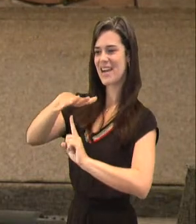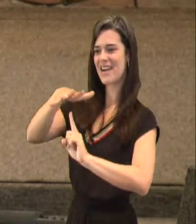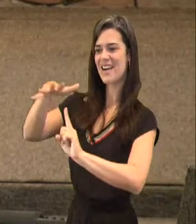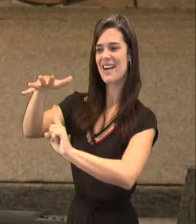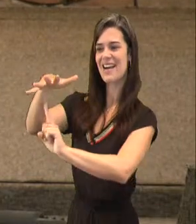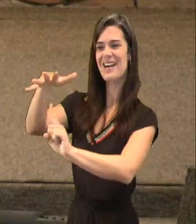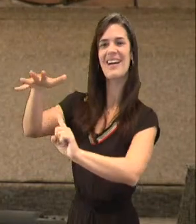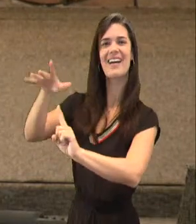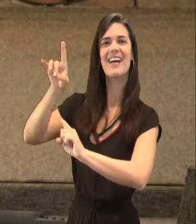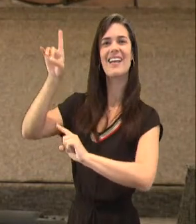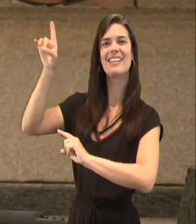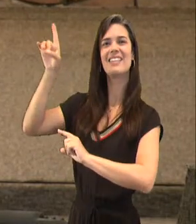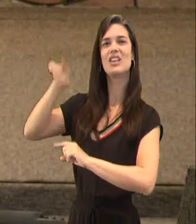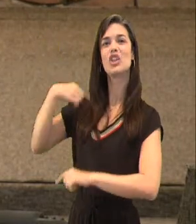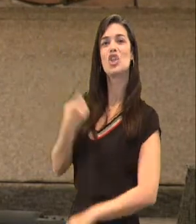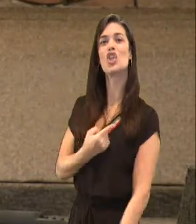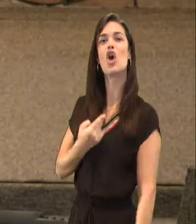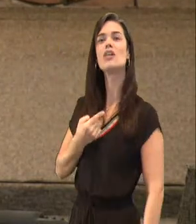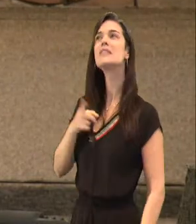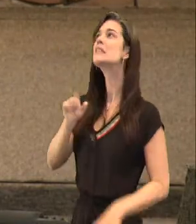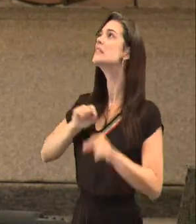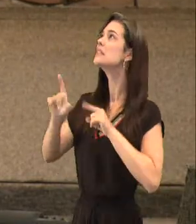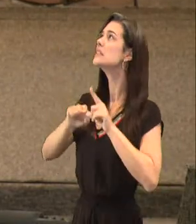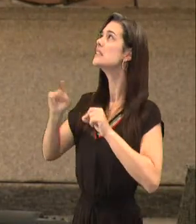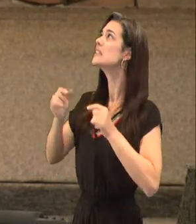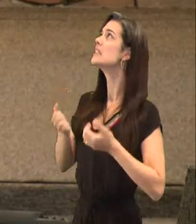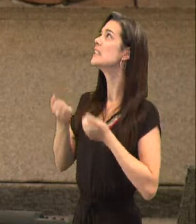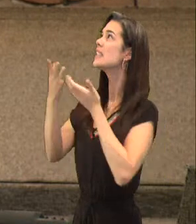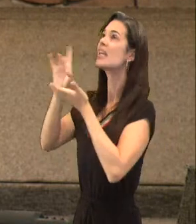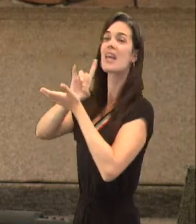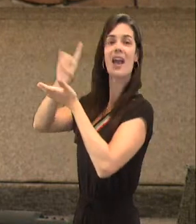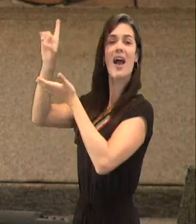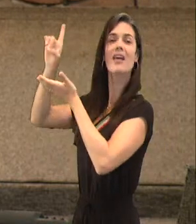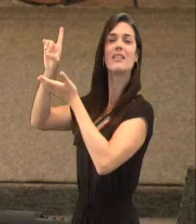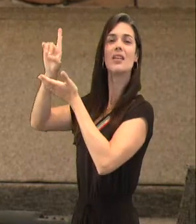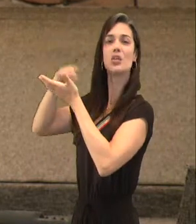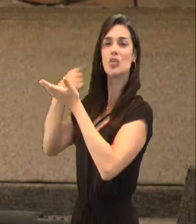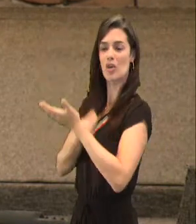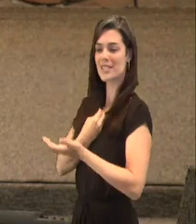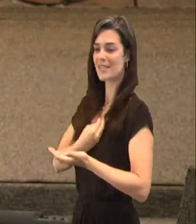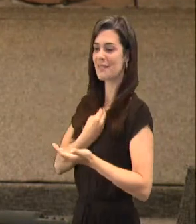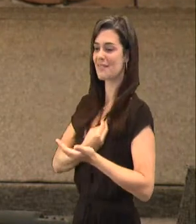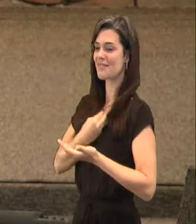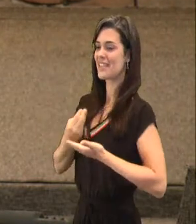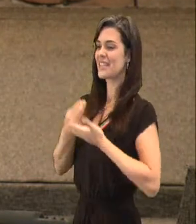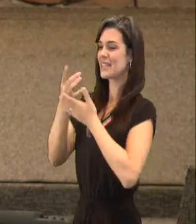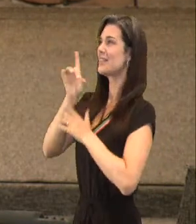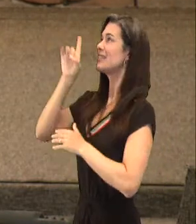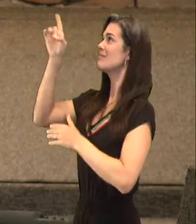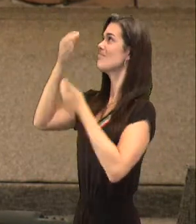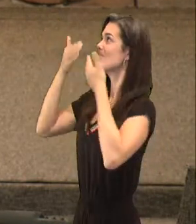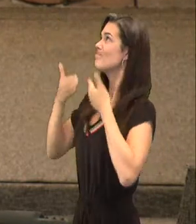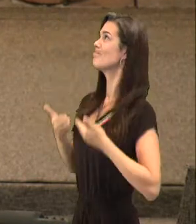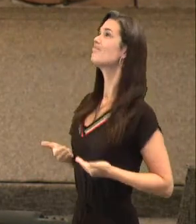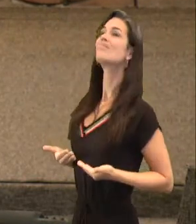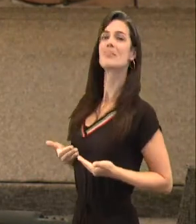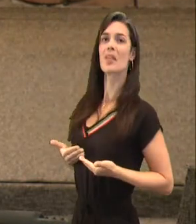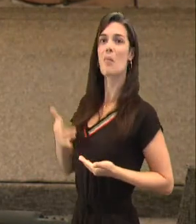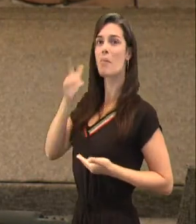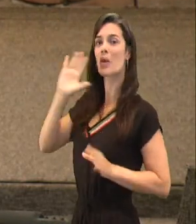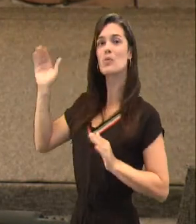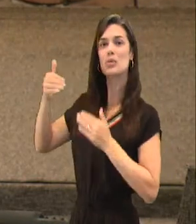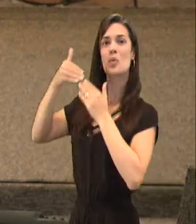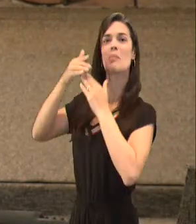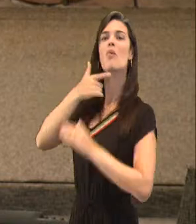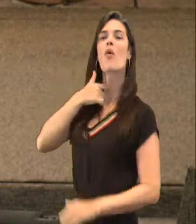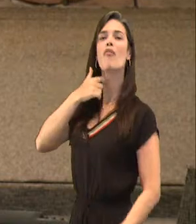nossas decisões, todas as nossas escolhas, todas as nossas atitudes, palavras, reações, Somente